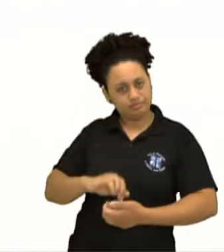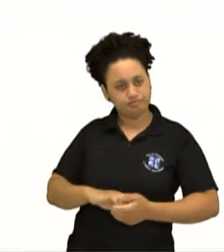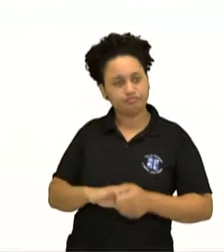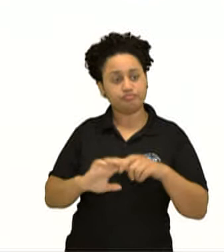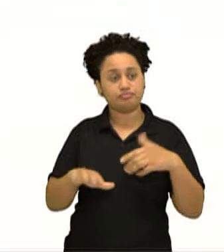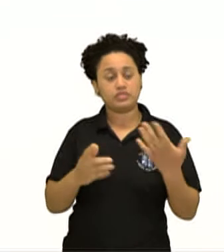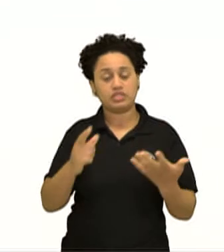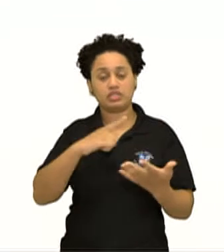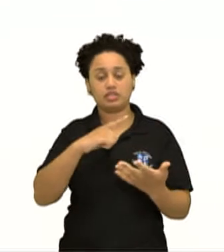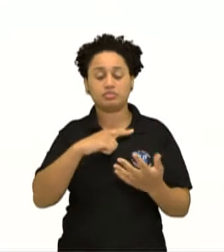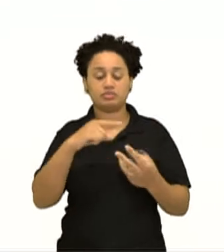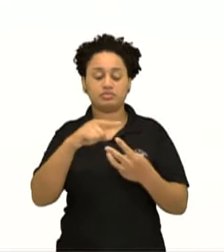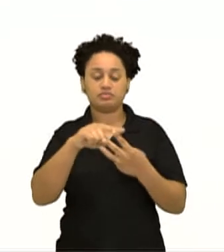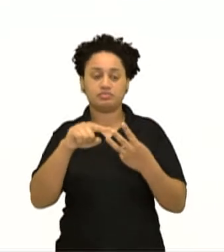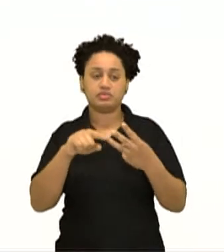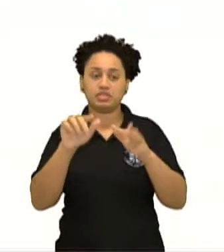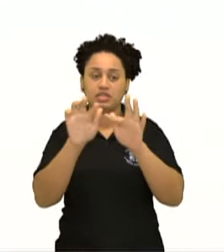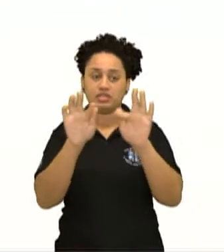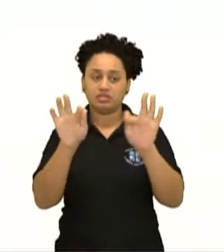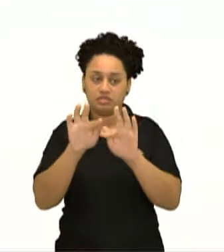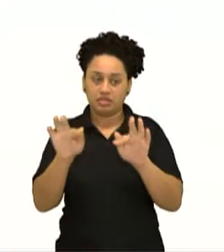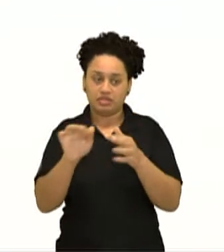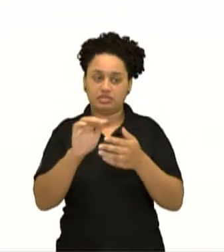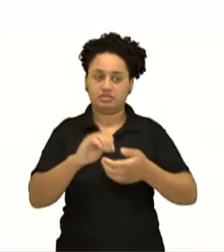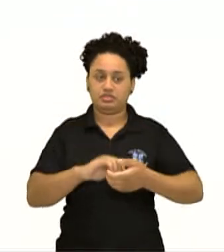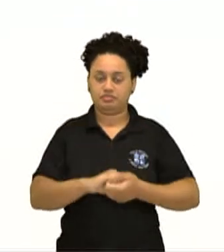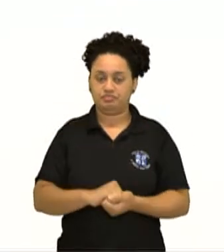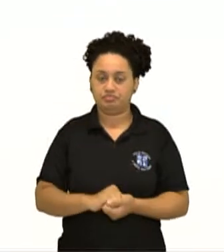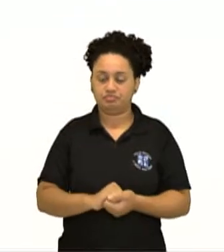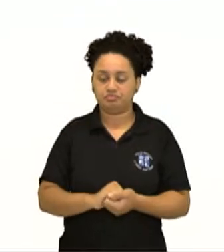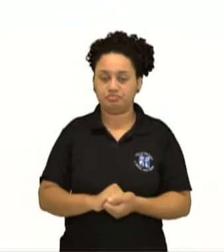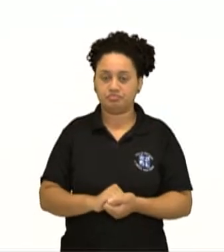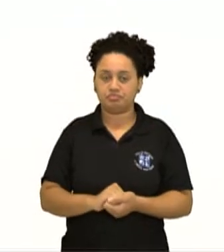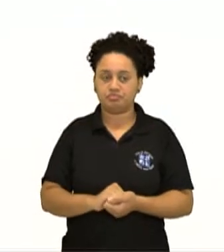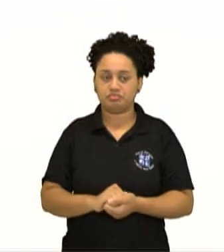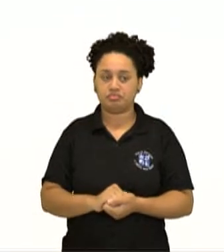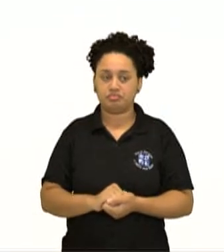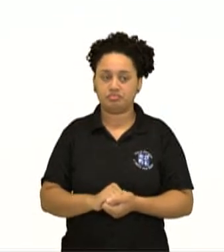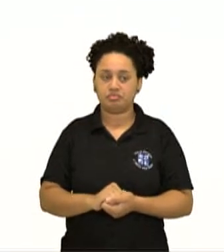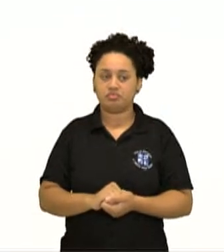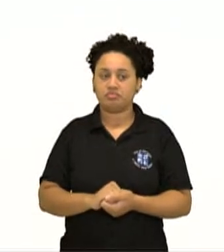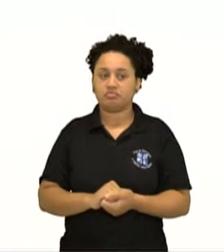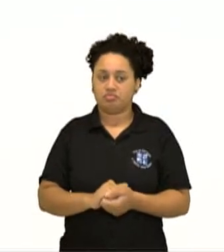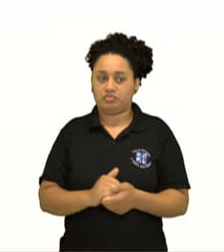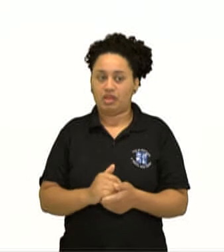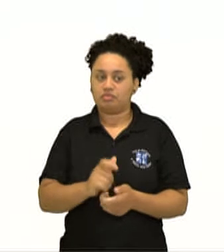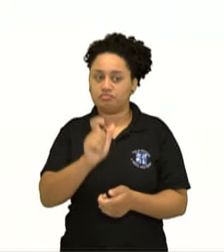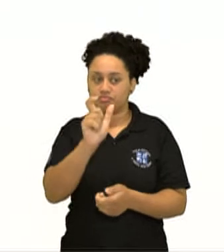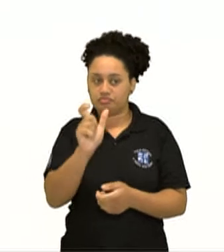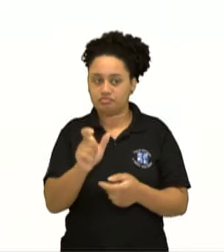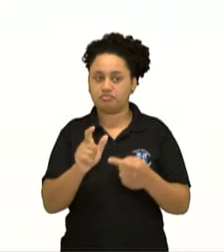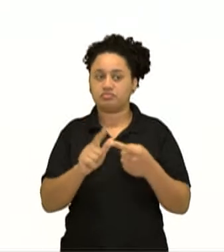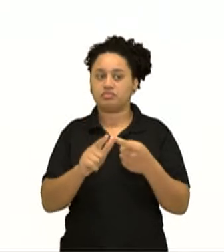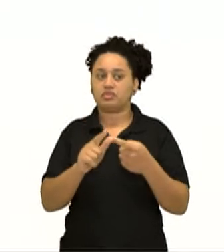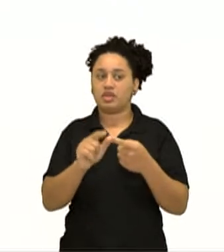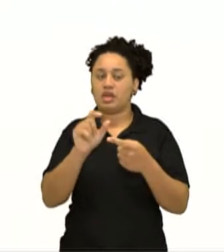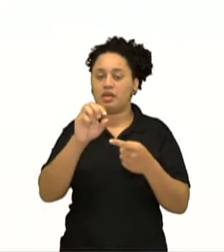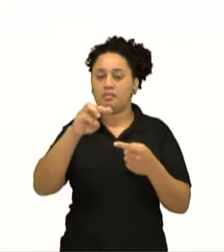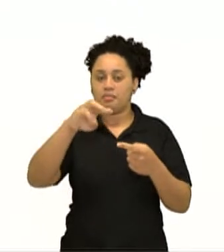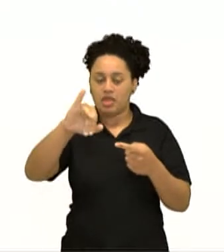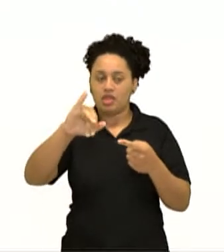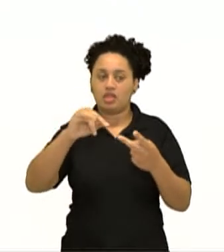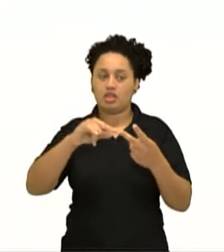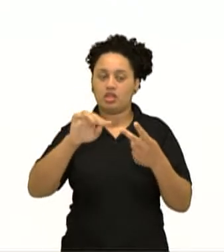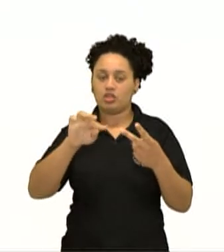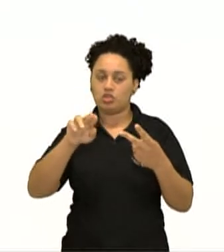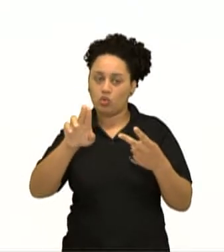temos aqui 3 frases: mi padre, tu lápis e su reloj. As palavras subrayadas, mi,